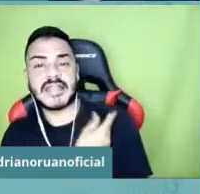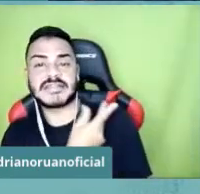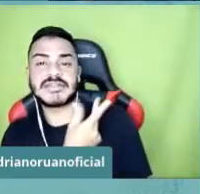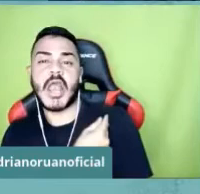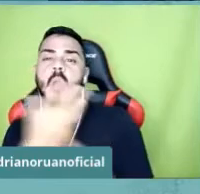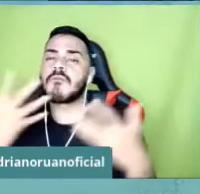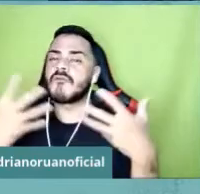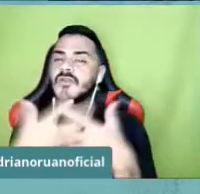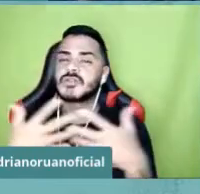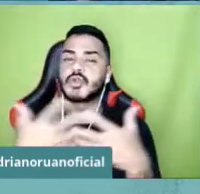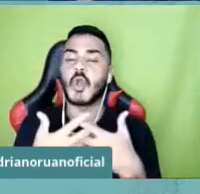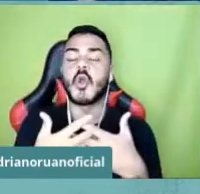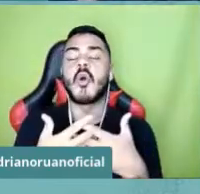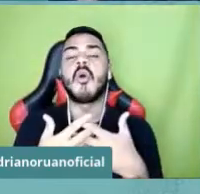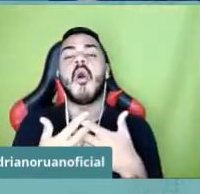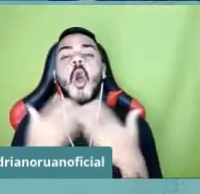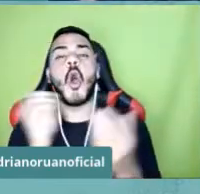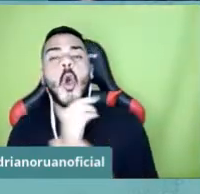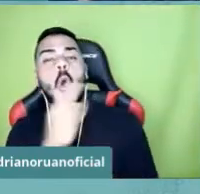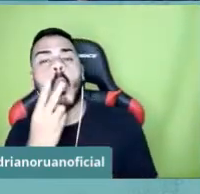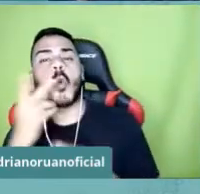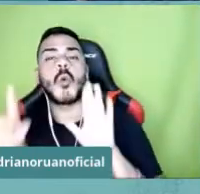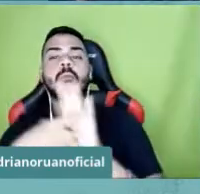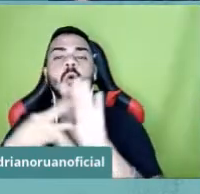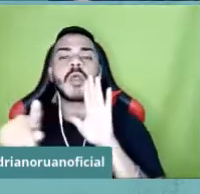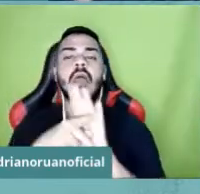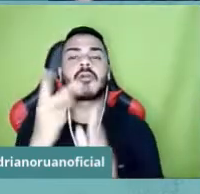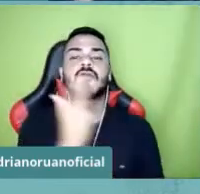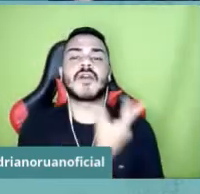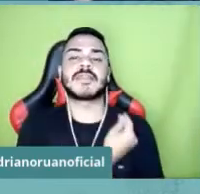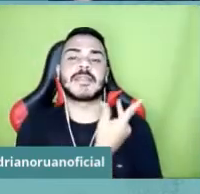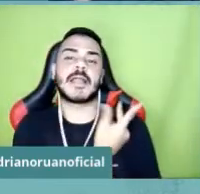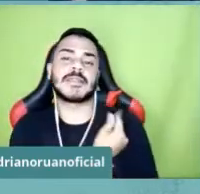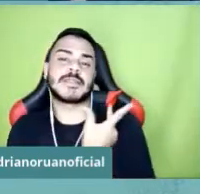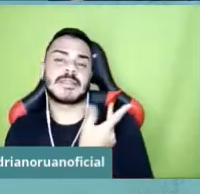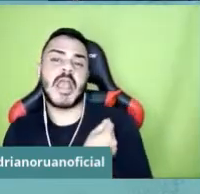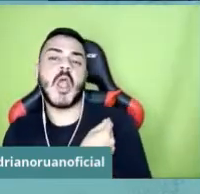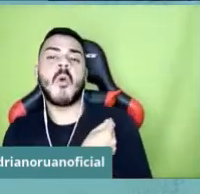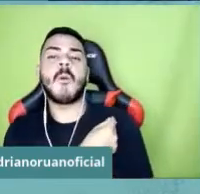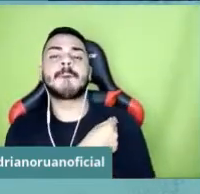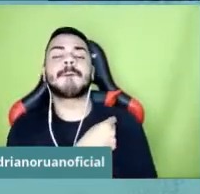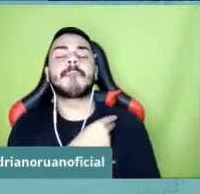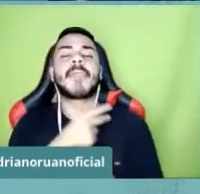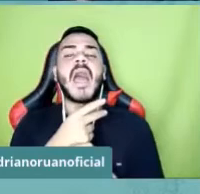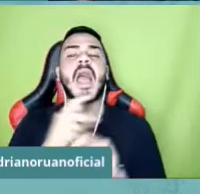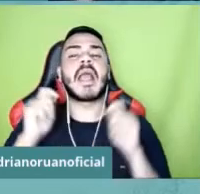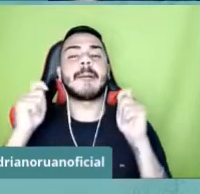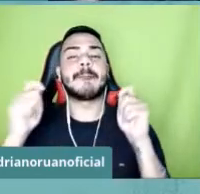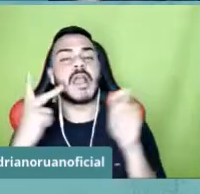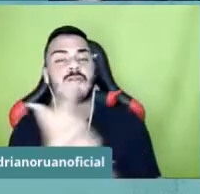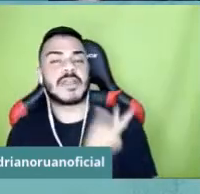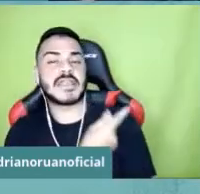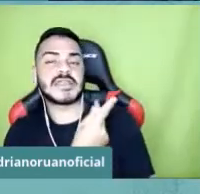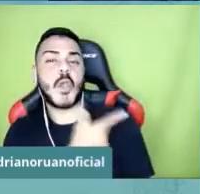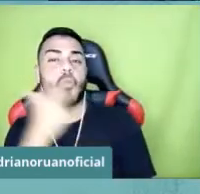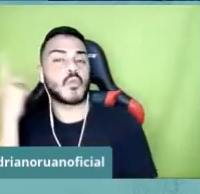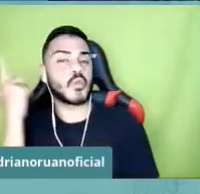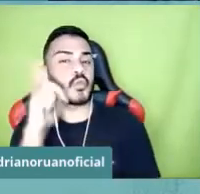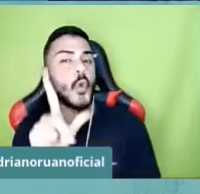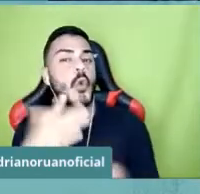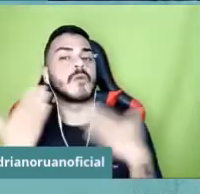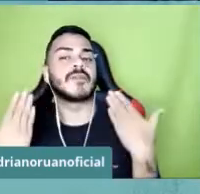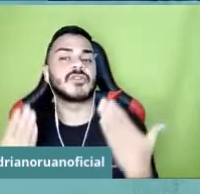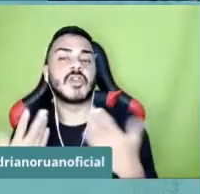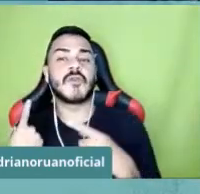funcionou? Será que o programa de vacinação, aquela campanha de vacinação, será que ela foi efetiva? Porque